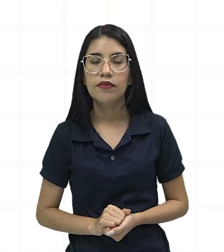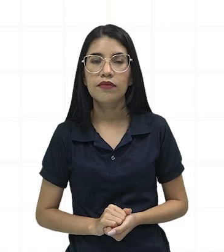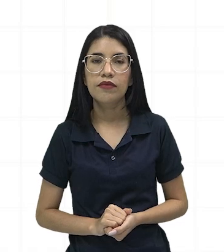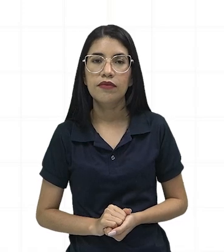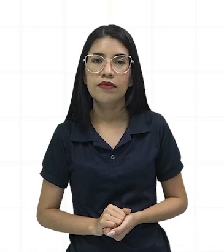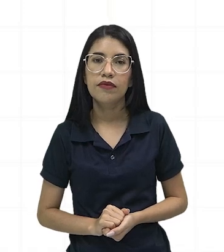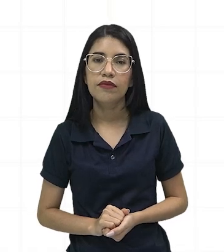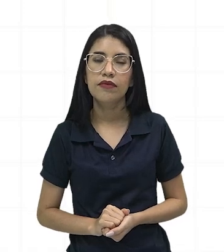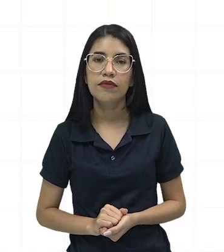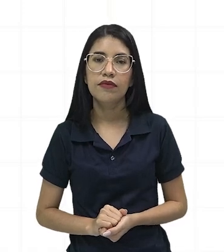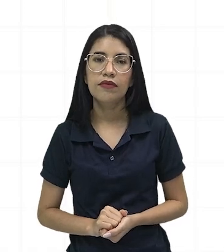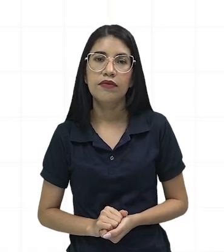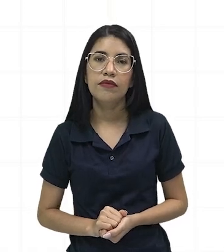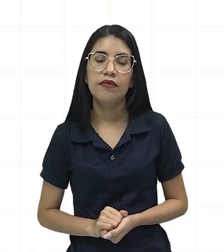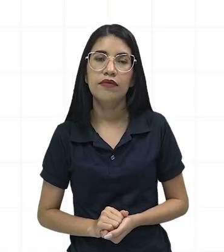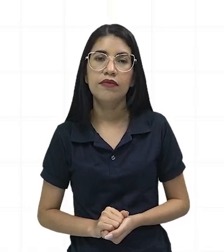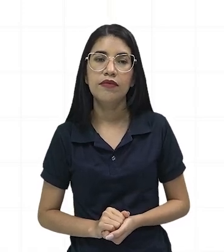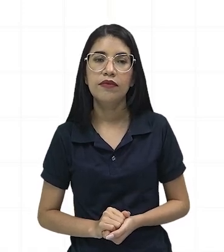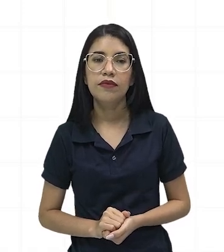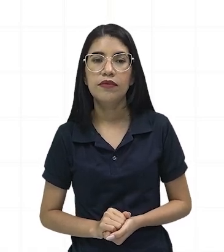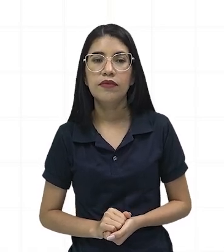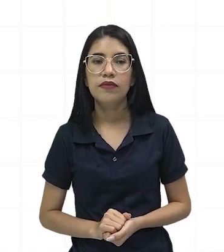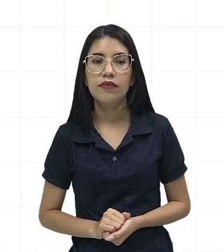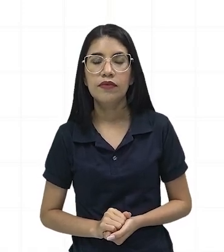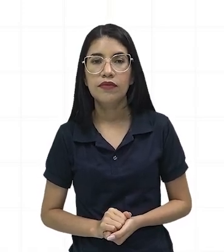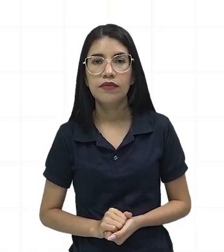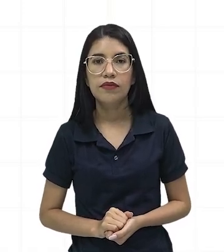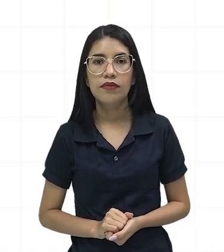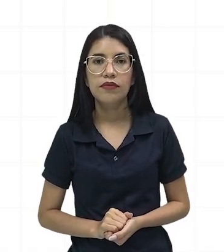Muito bem. Então, temos aqui